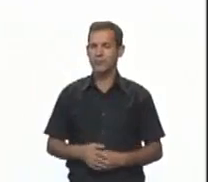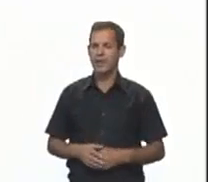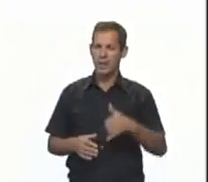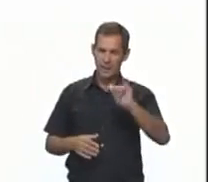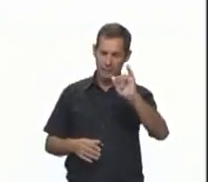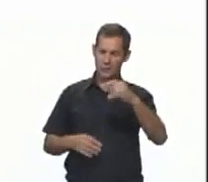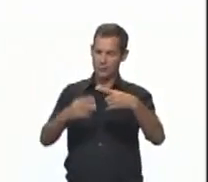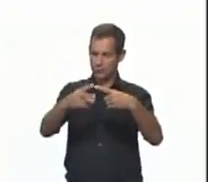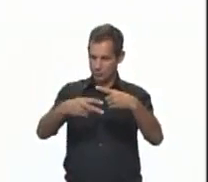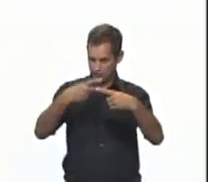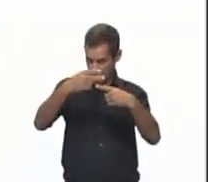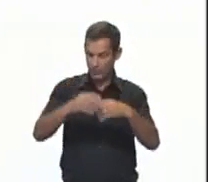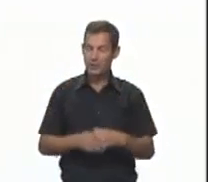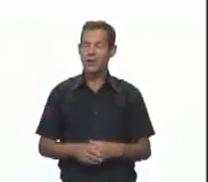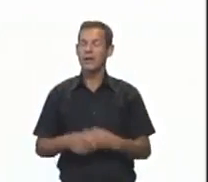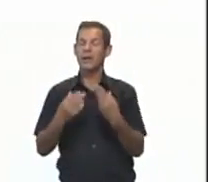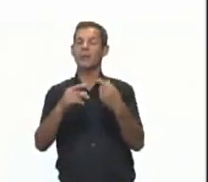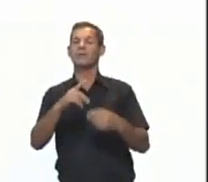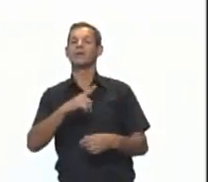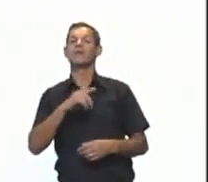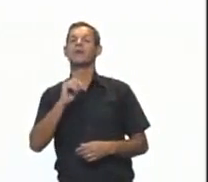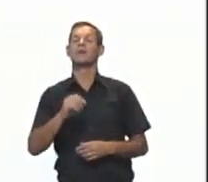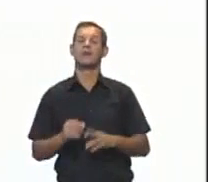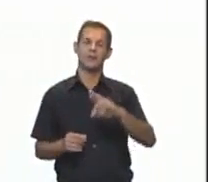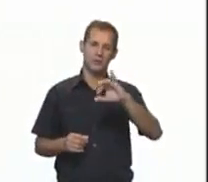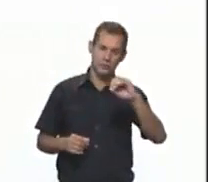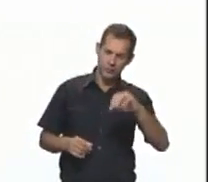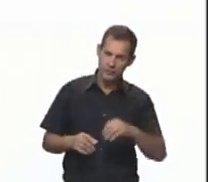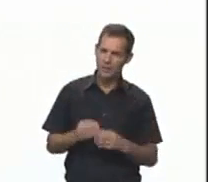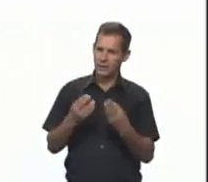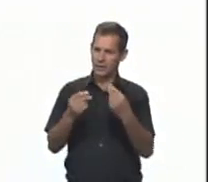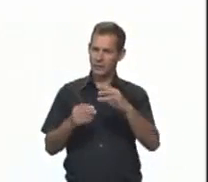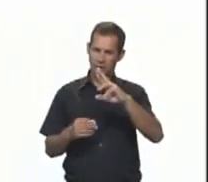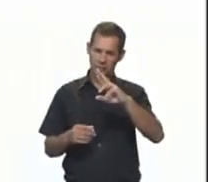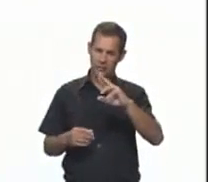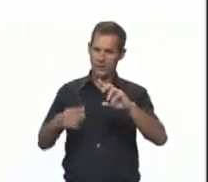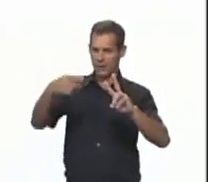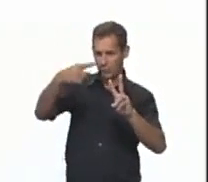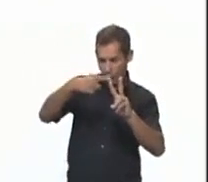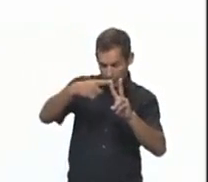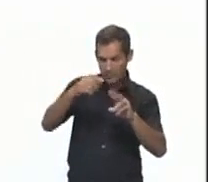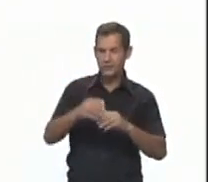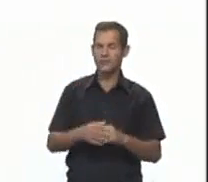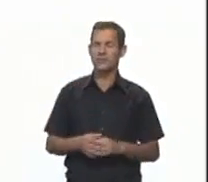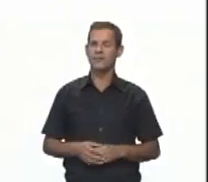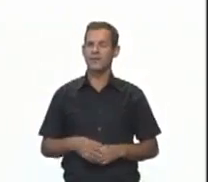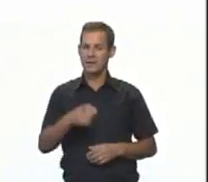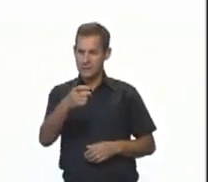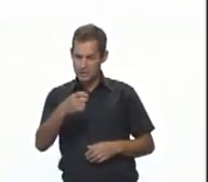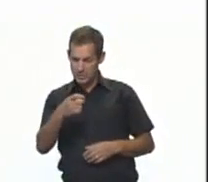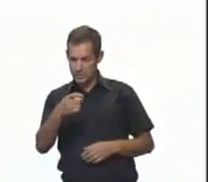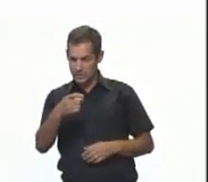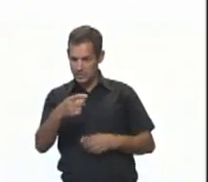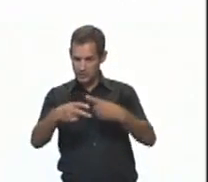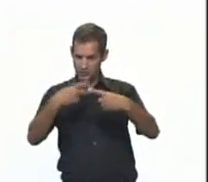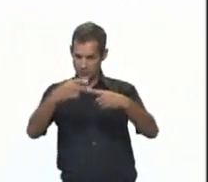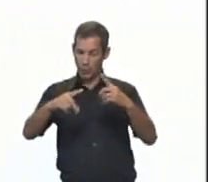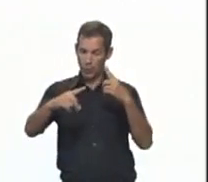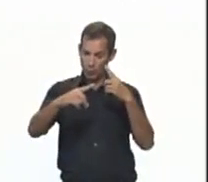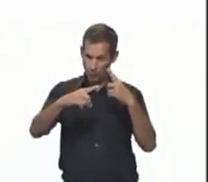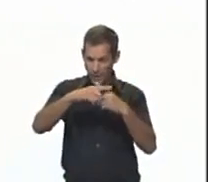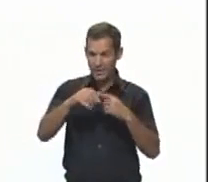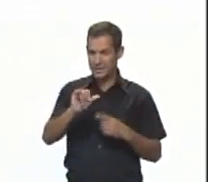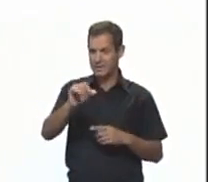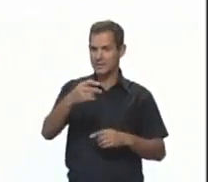y ao quadrado. Dessa igualdade, a gente tem que o raio é igual a raiz quadrada de x ao quadrado mais y